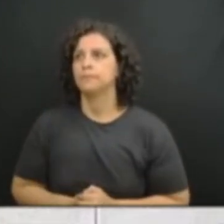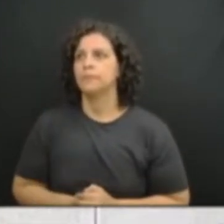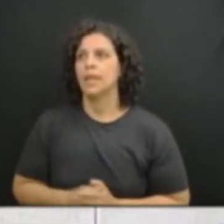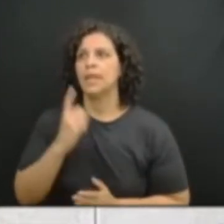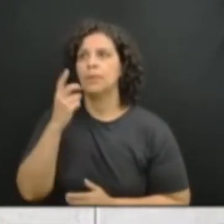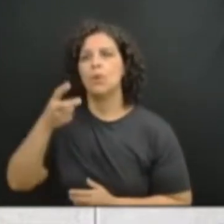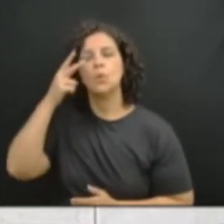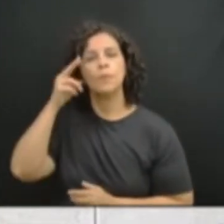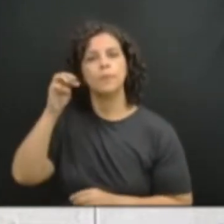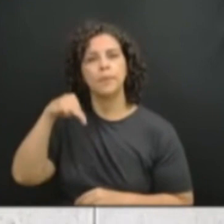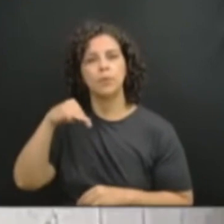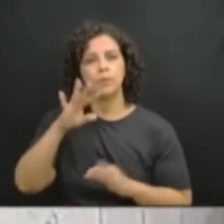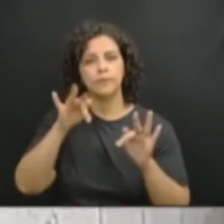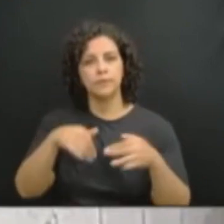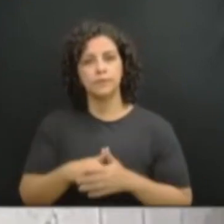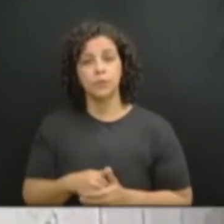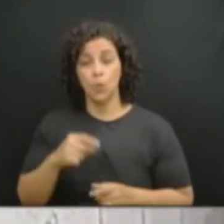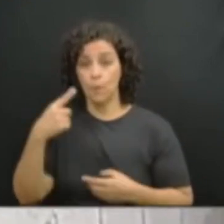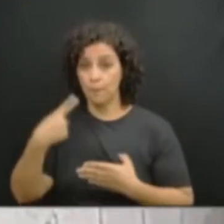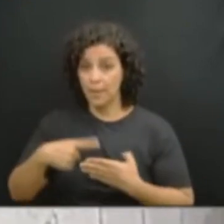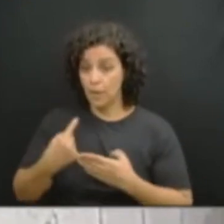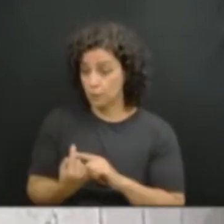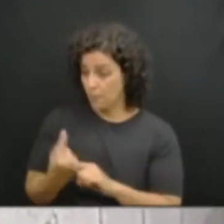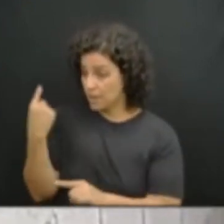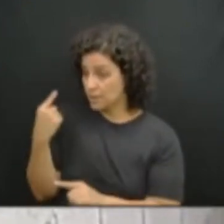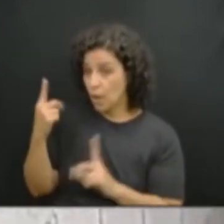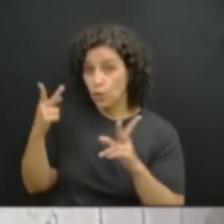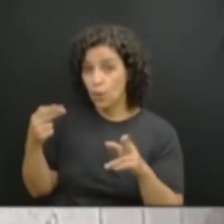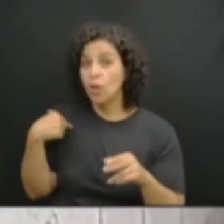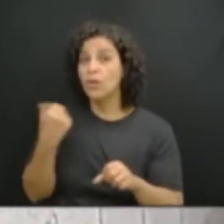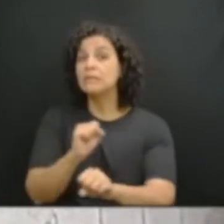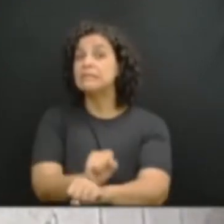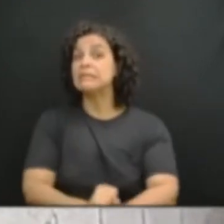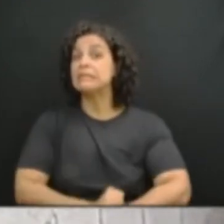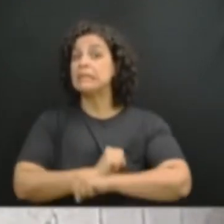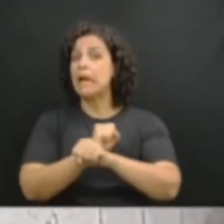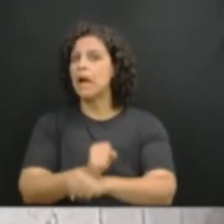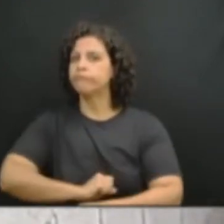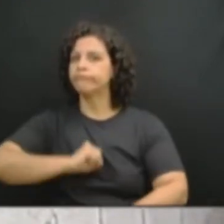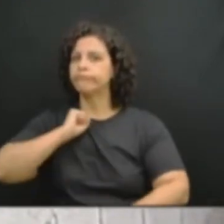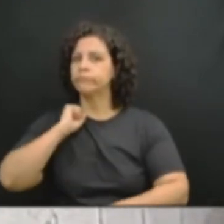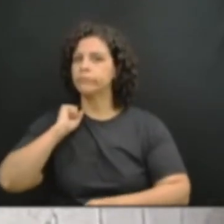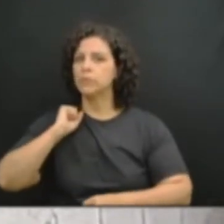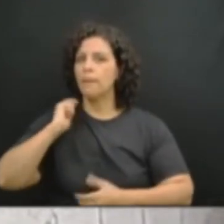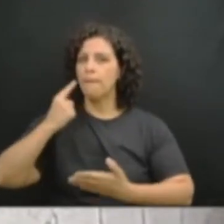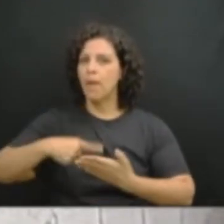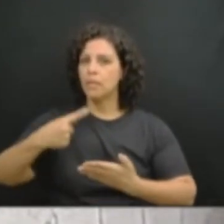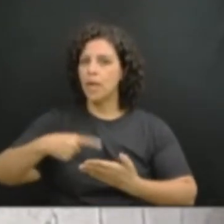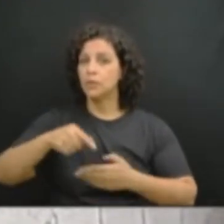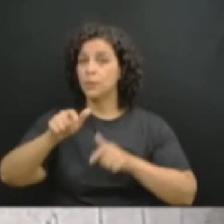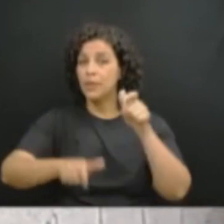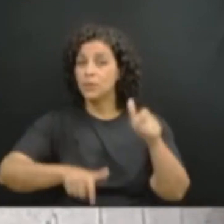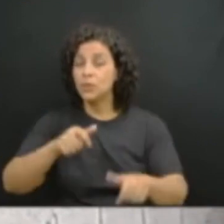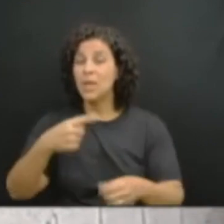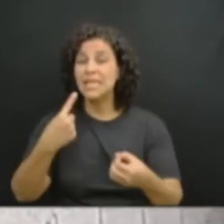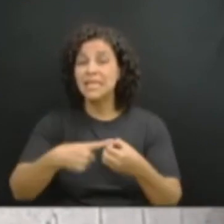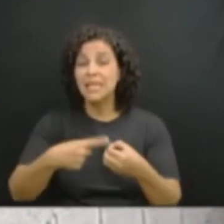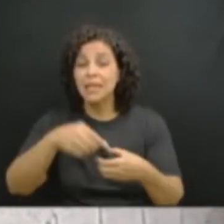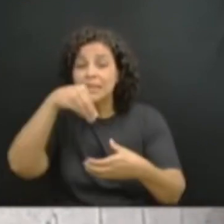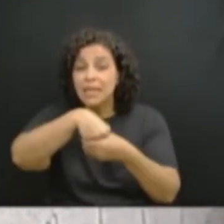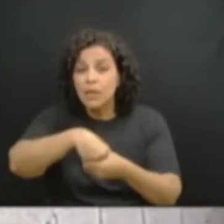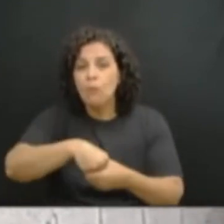Deputado Arilson, um minuto para concluir. O pedágio passado, presidente, cobrava a tarifa de gente que morava na mesma